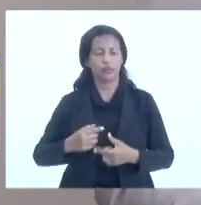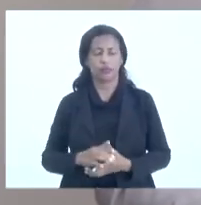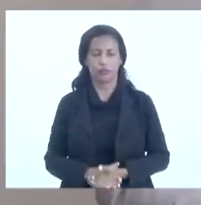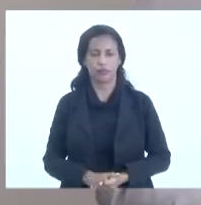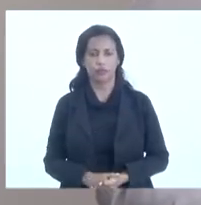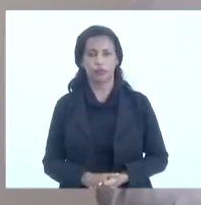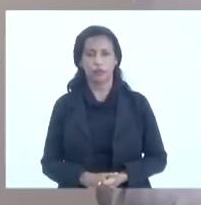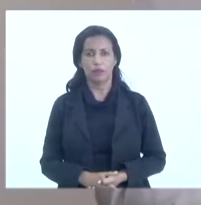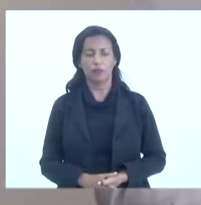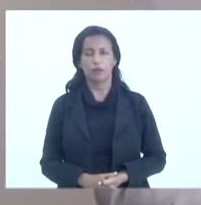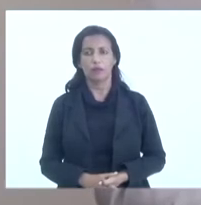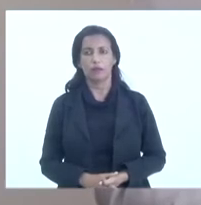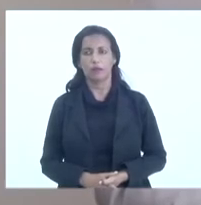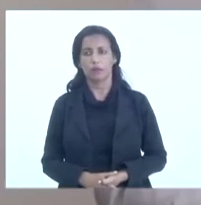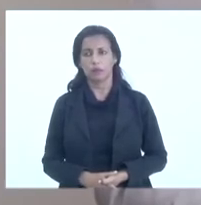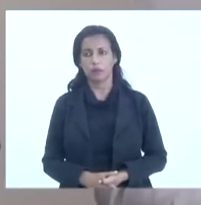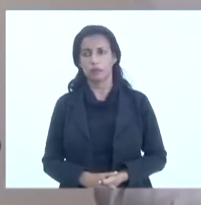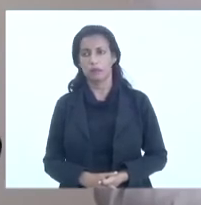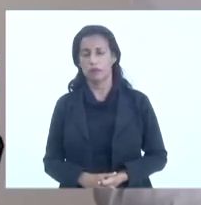Eu queria...